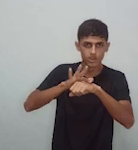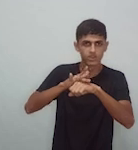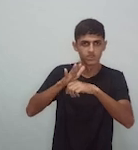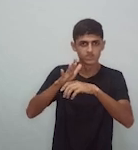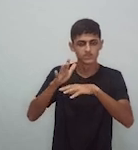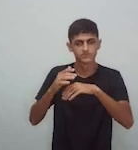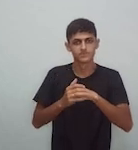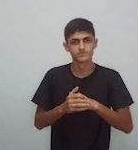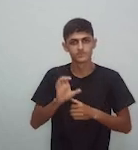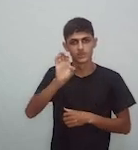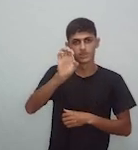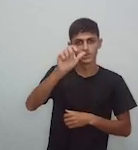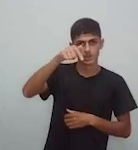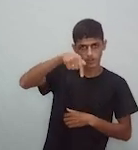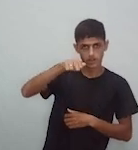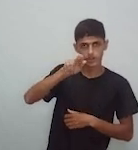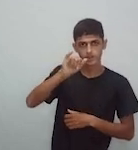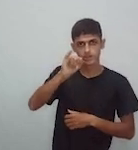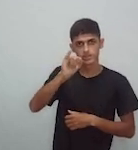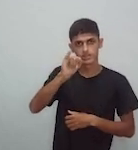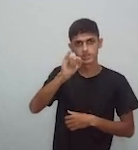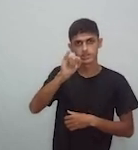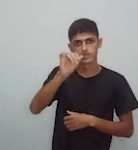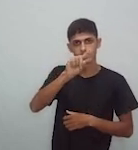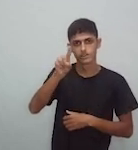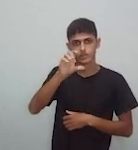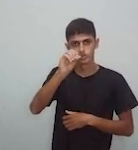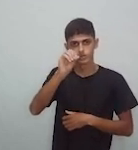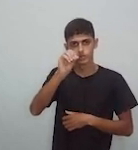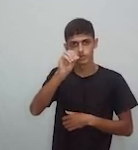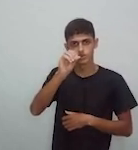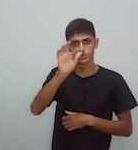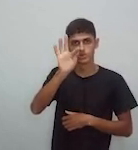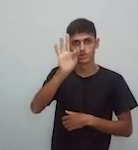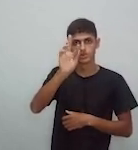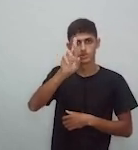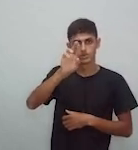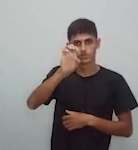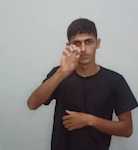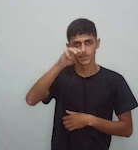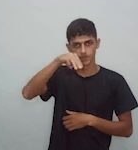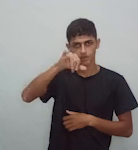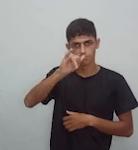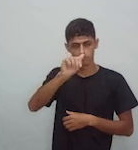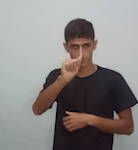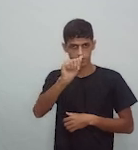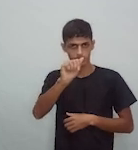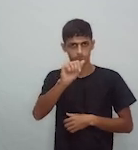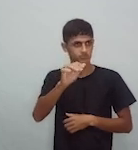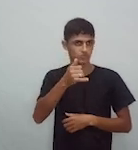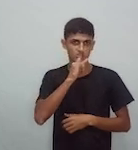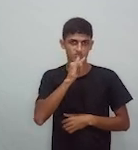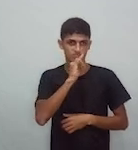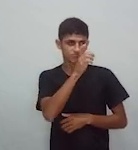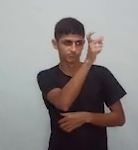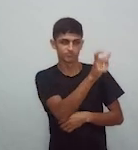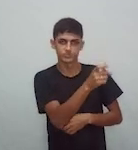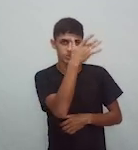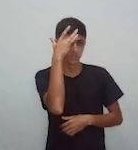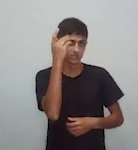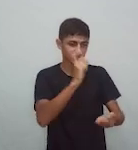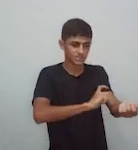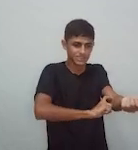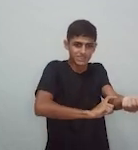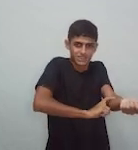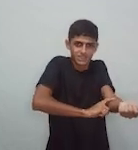que tem esquizofrenia, ela tem uma quantidade enorme de dopamina. Já uma pessoa, por exemplo, com ansiedade,